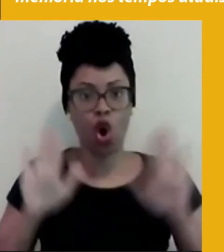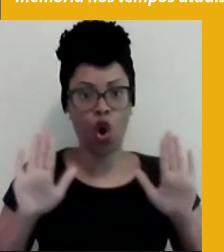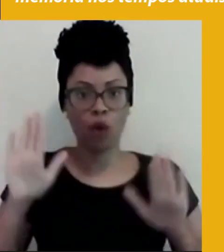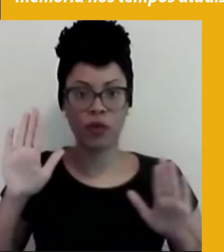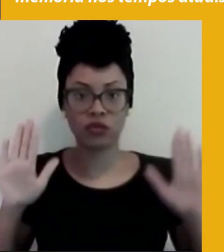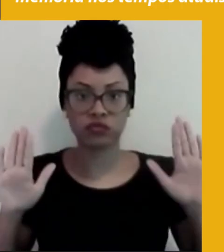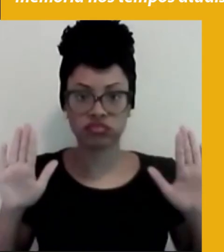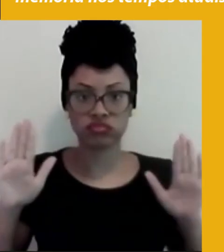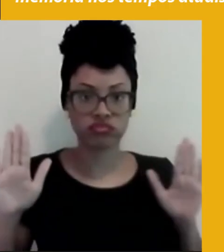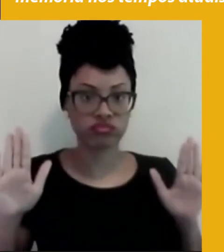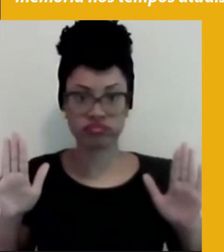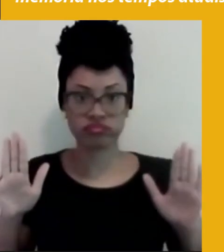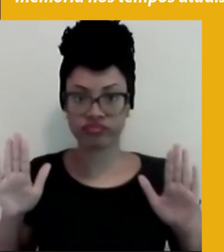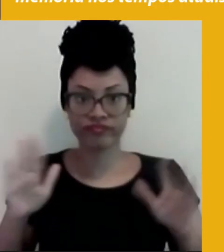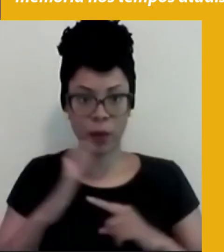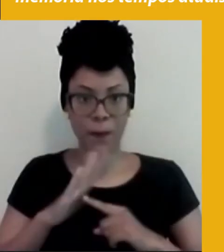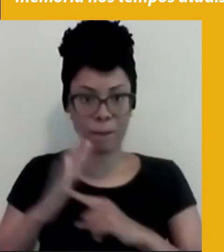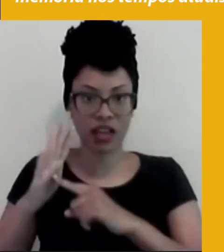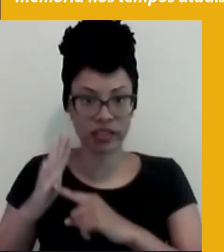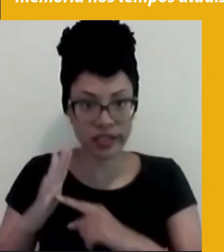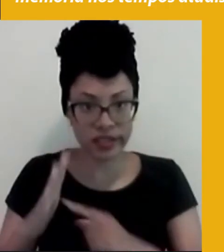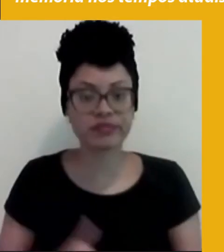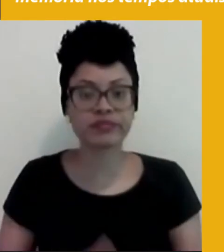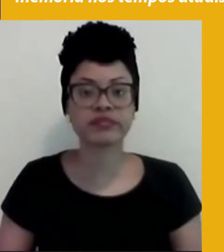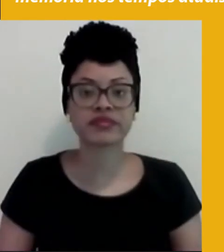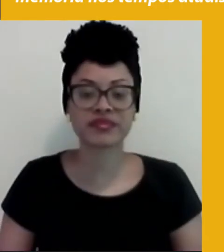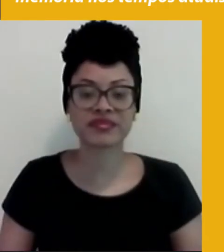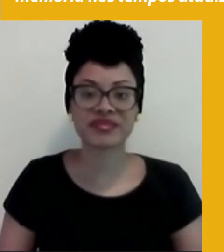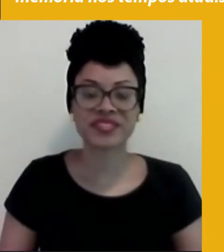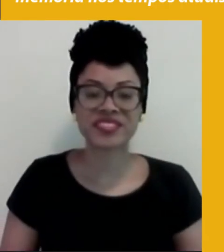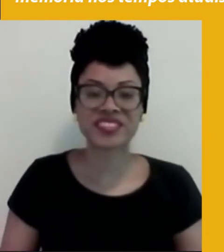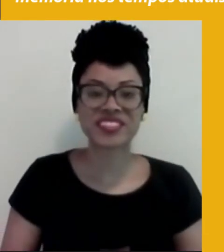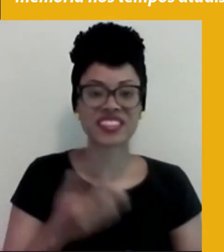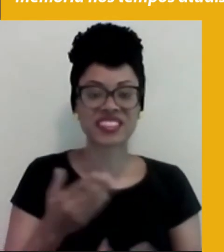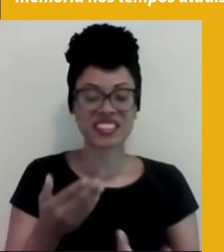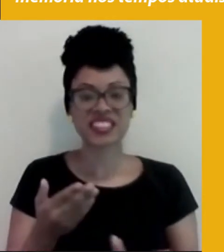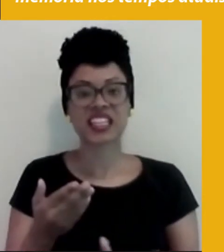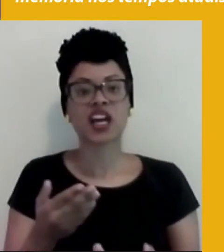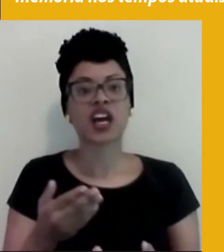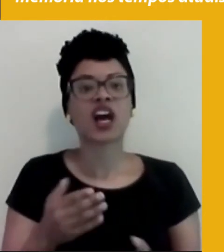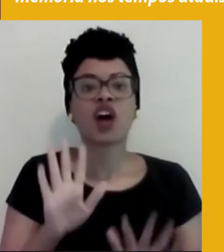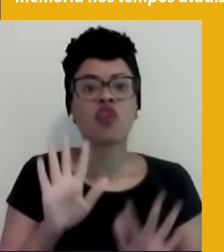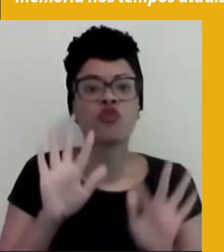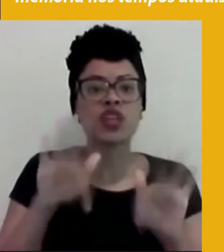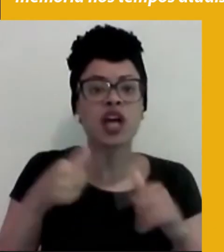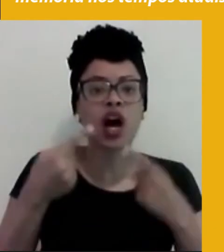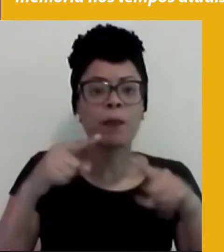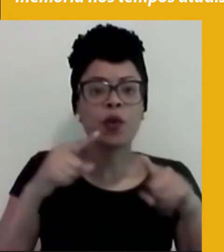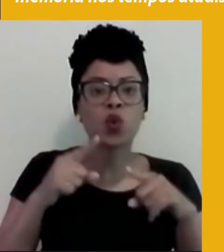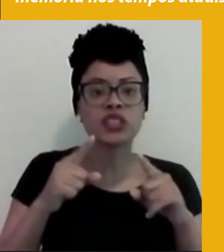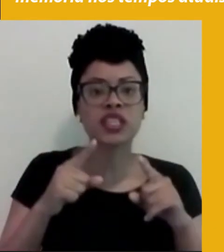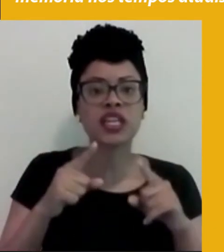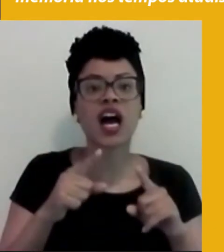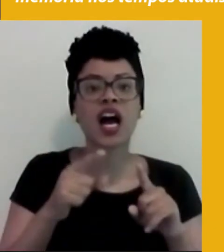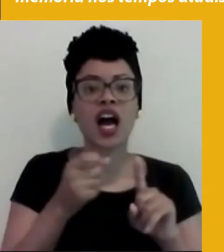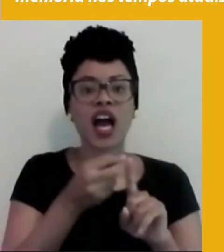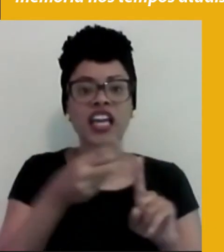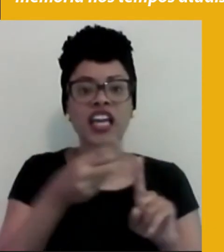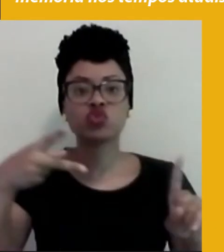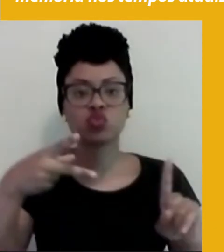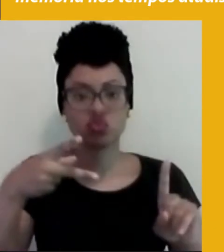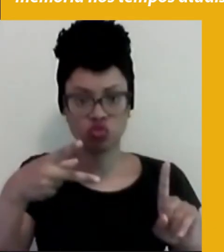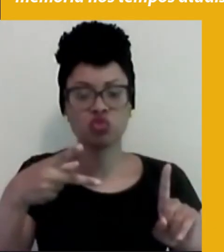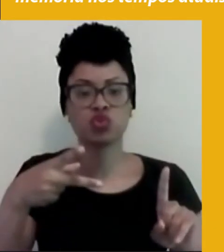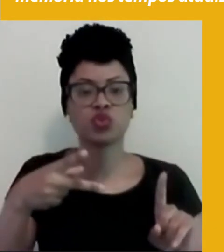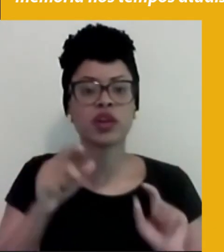O Krenak cita o final da música O Índio, do Caetano, na entrevista, e é genial, acho que é isso. Surpreenderá a